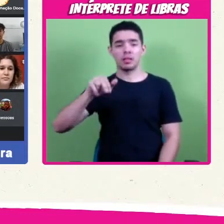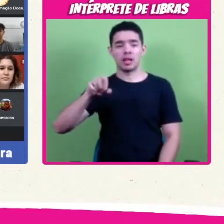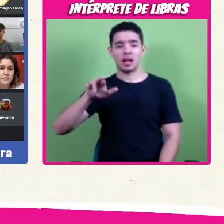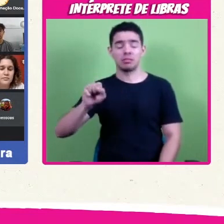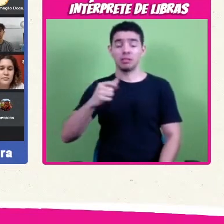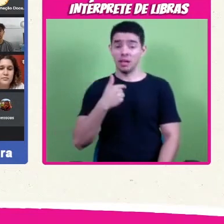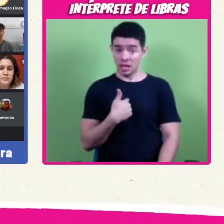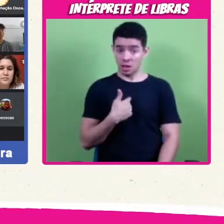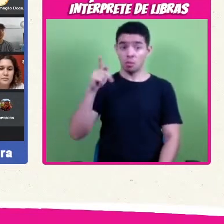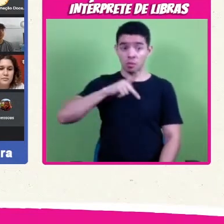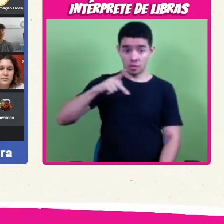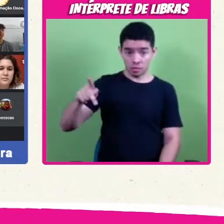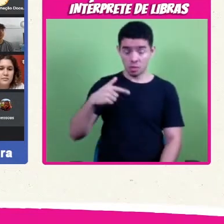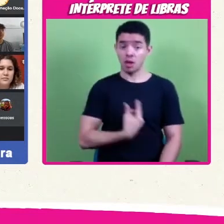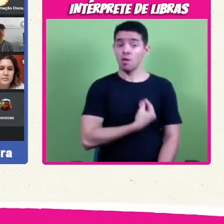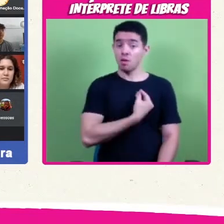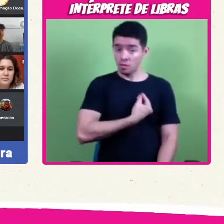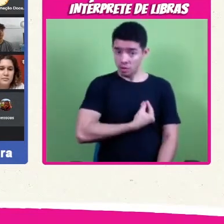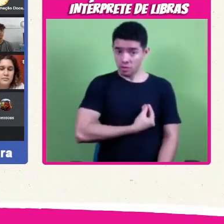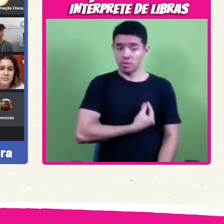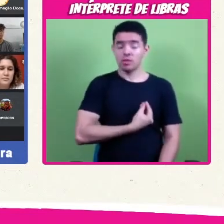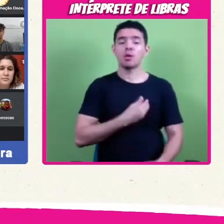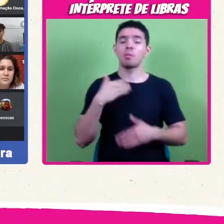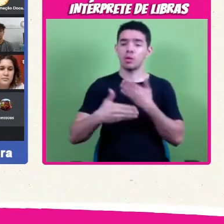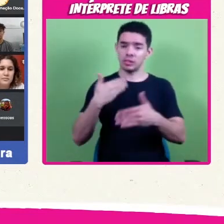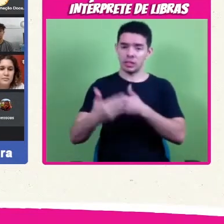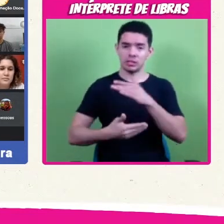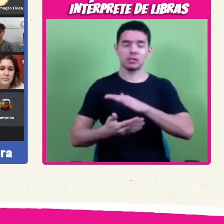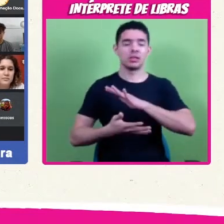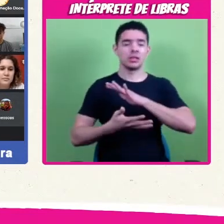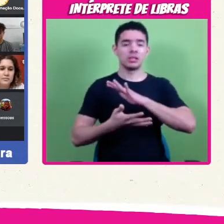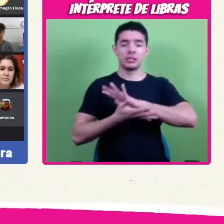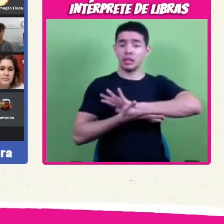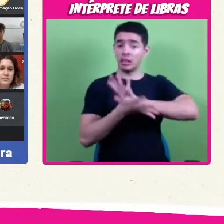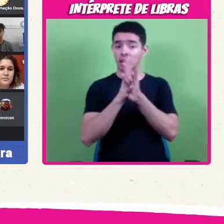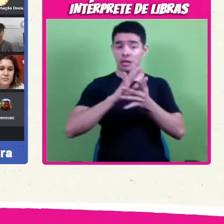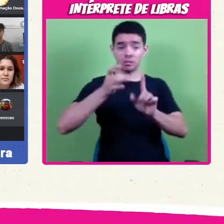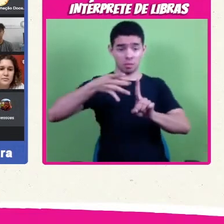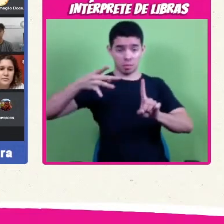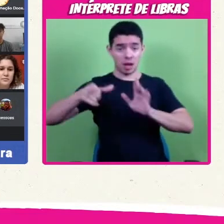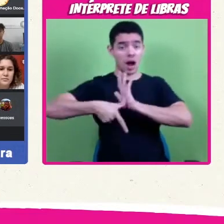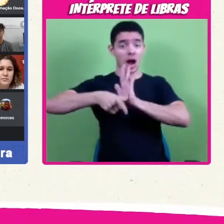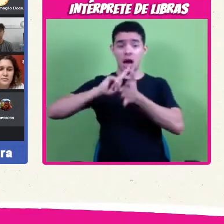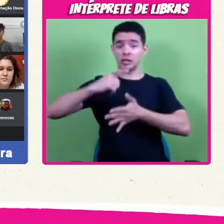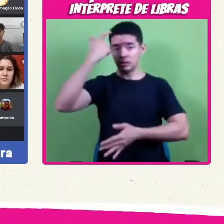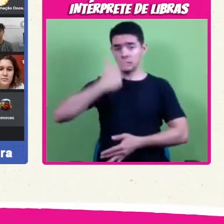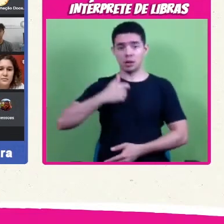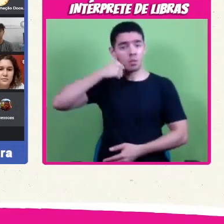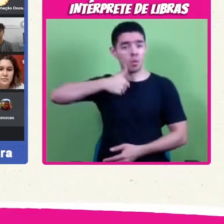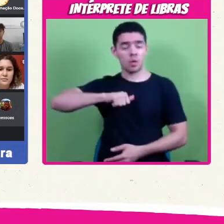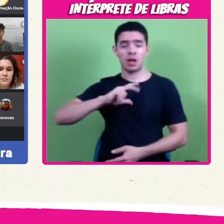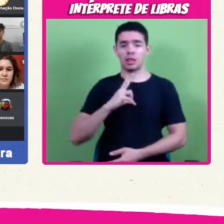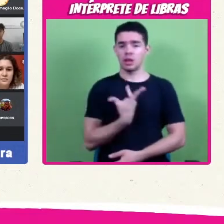professora, eu vivi o processo de transfobia antes mesmo de me tornar uma mulher trans,